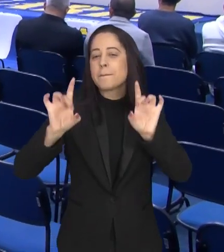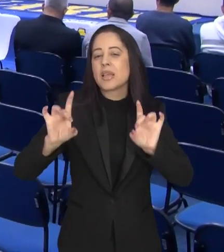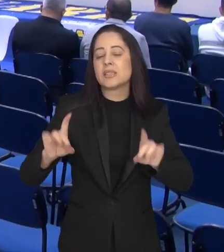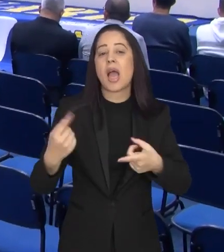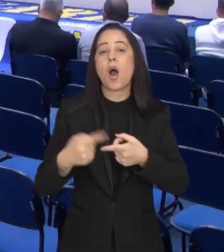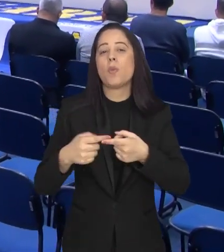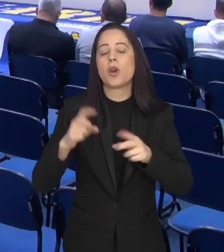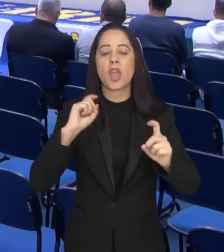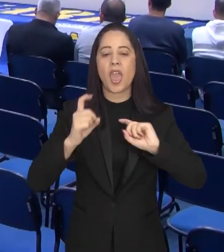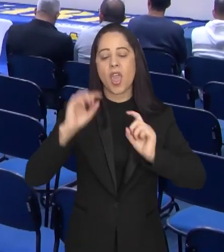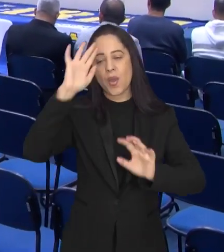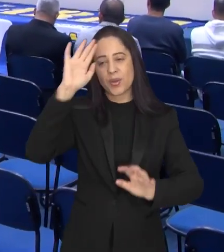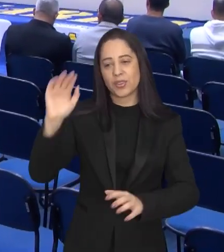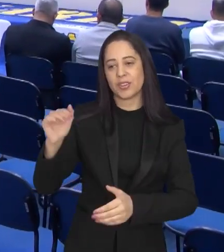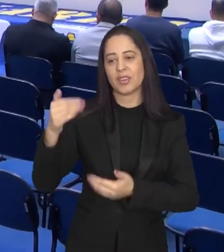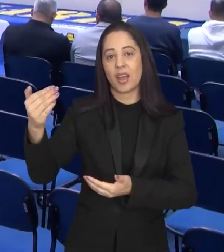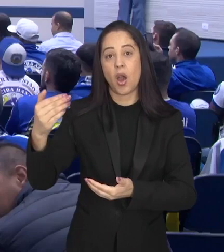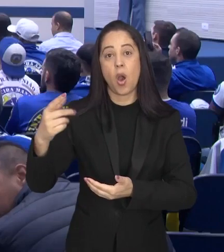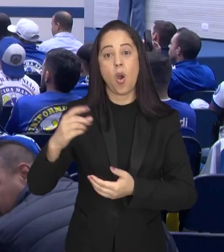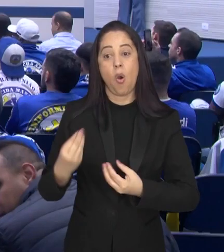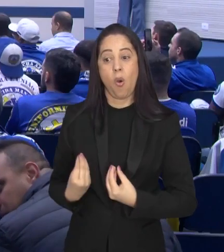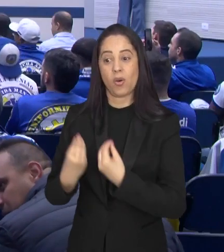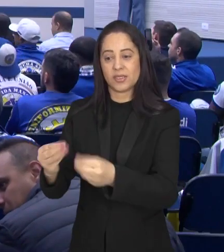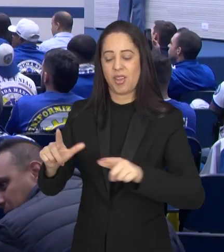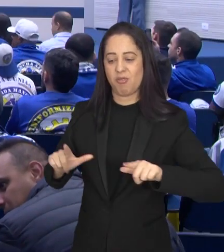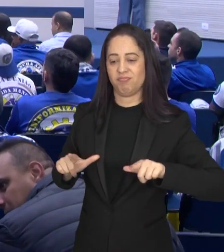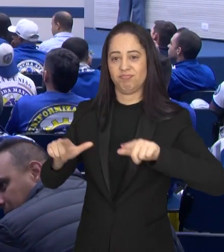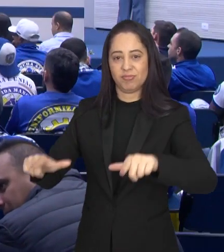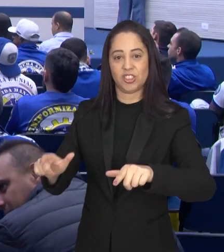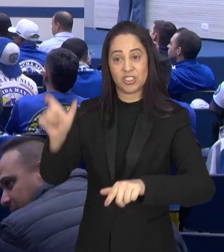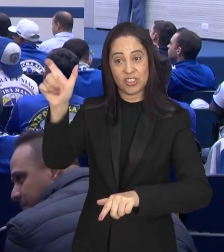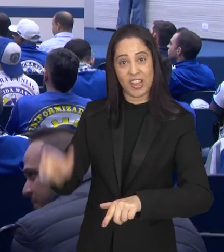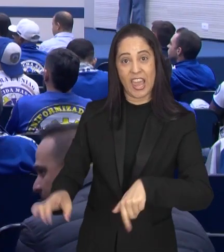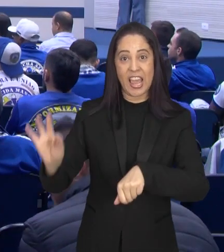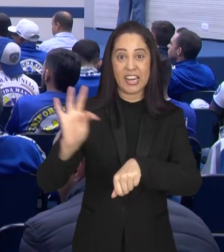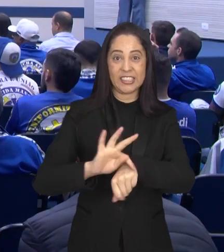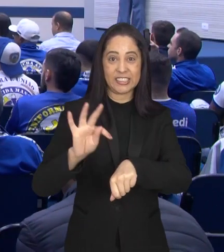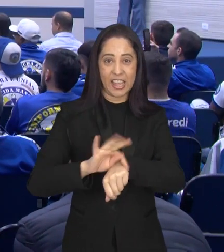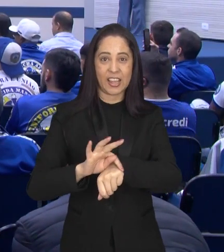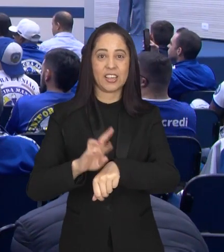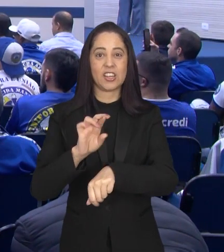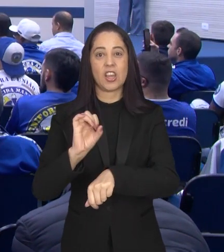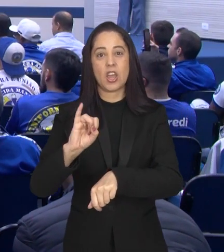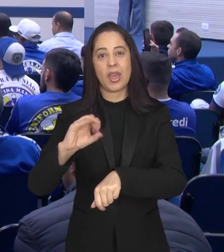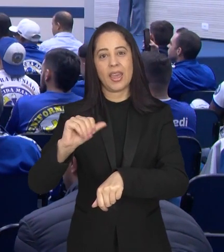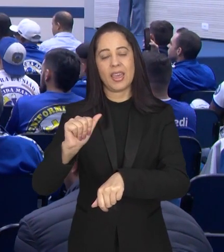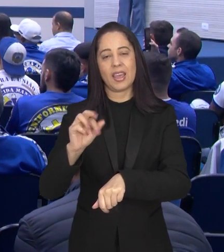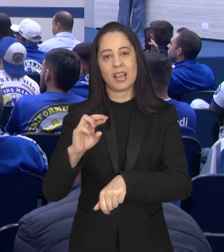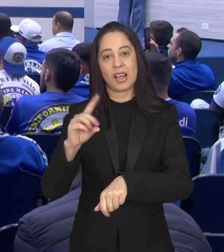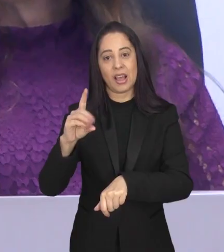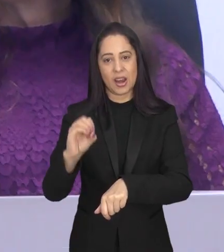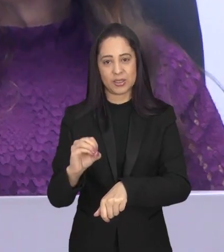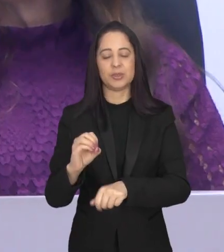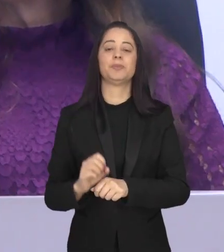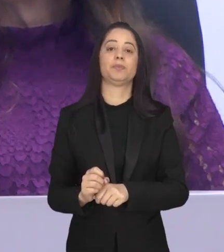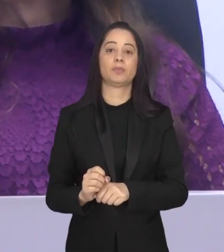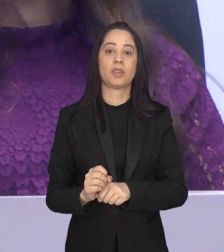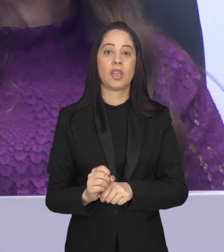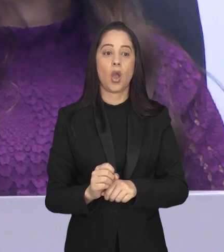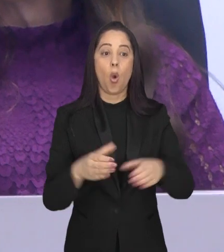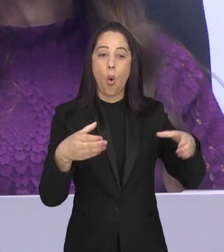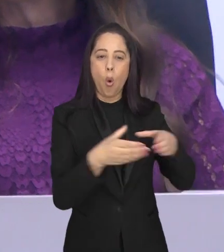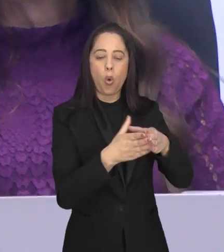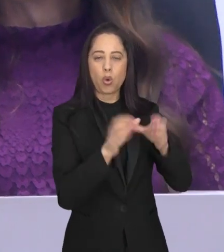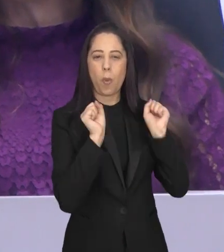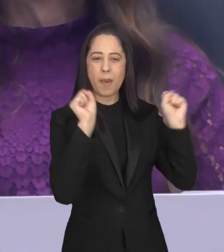da Câmara ficou especialmente preparado para a sessão solene que concedeu o título de cidadão joseense ao técnico do